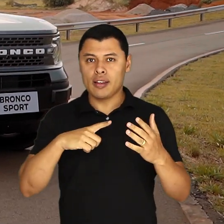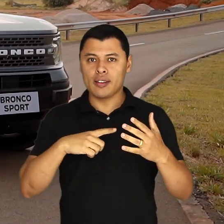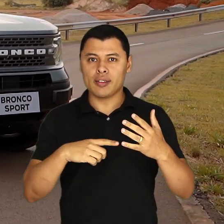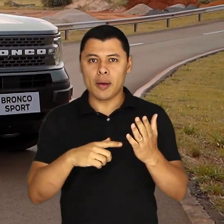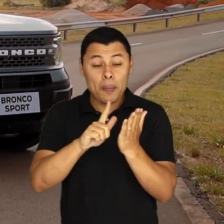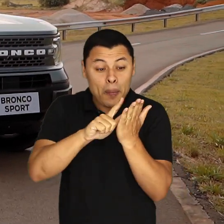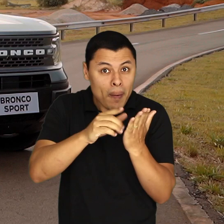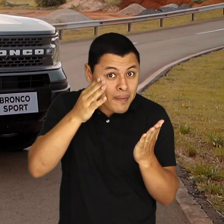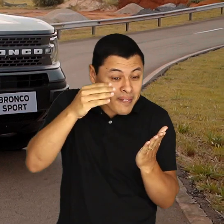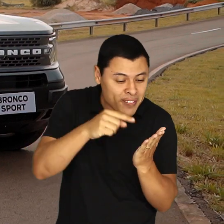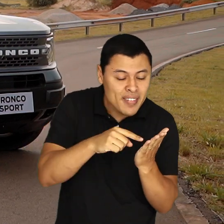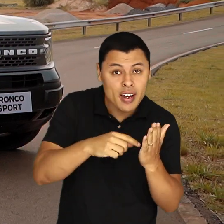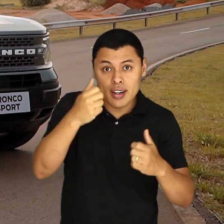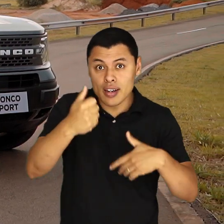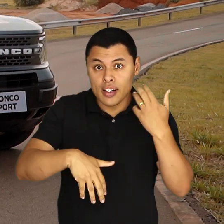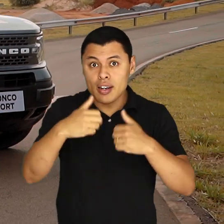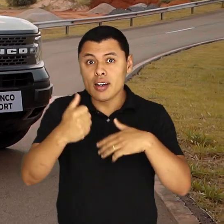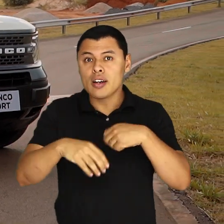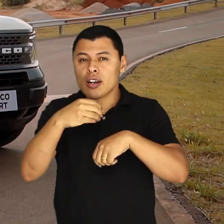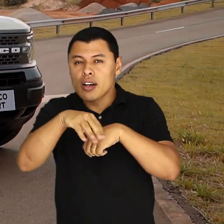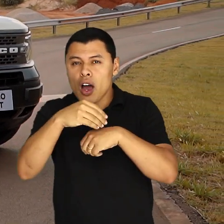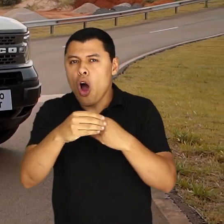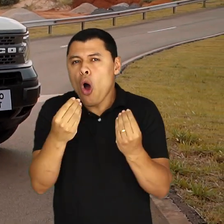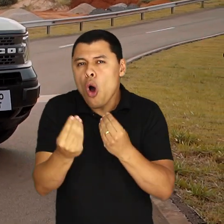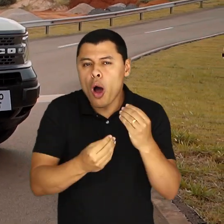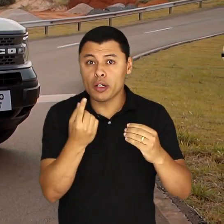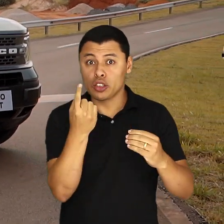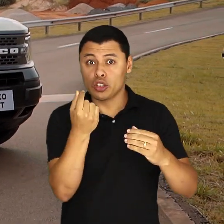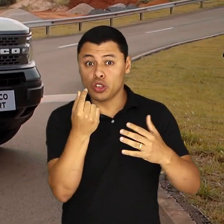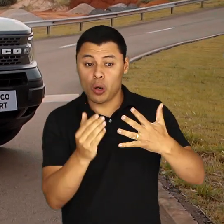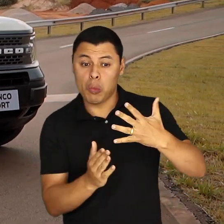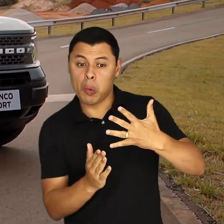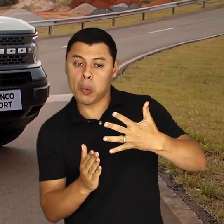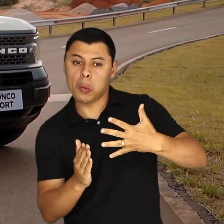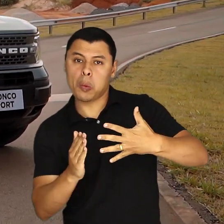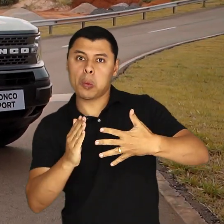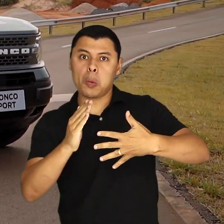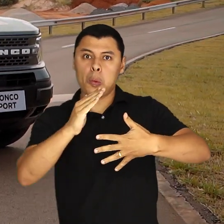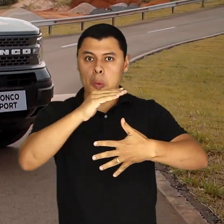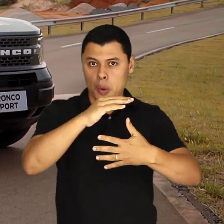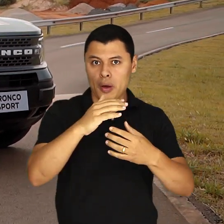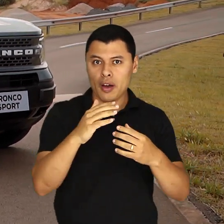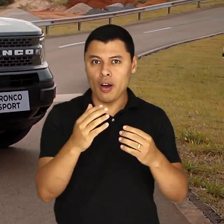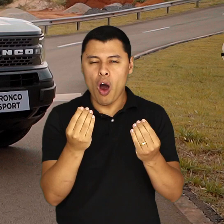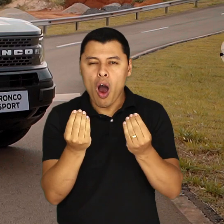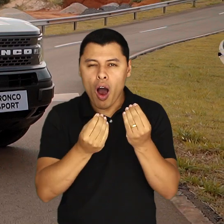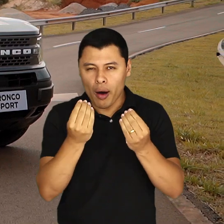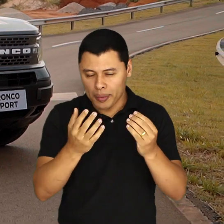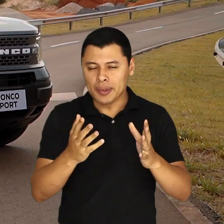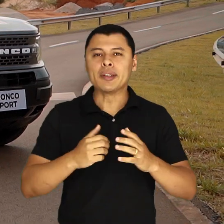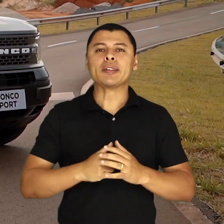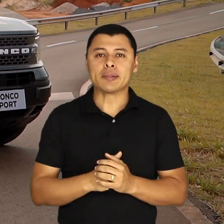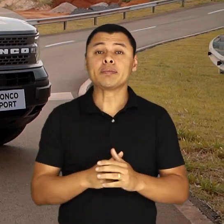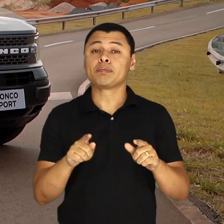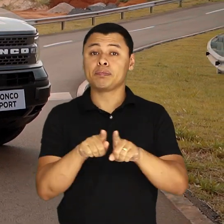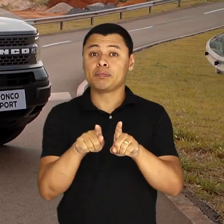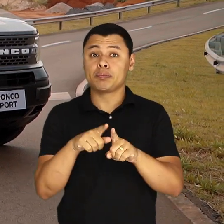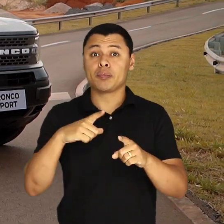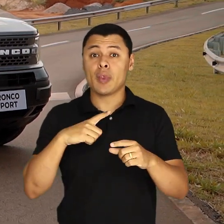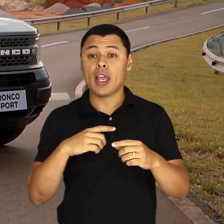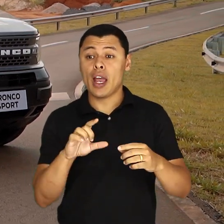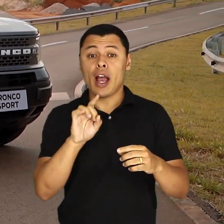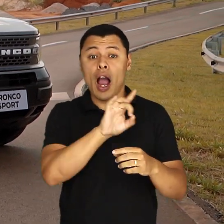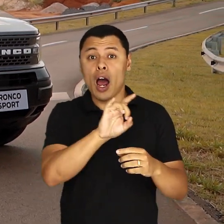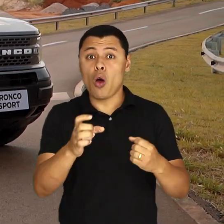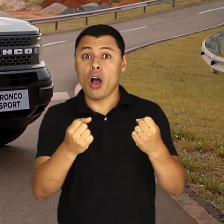uma colinha aqui para passar alguns parâmetros para vocês da escadinha de preços de todo mundo que está mais ou menos próximo nessa ordem de grandeza, tá?